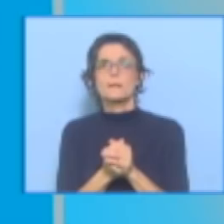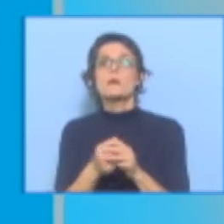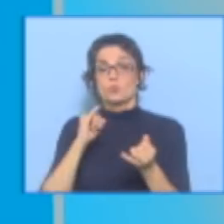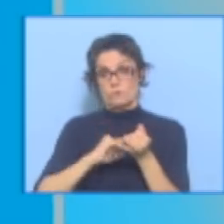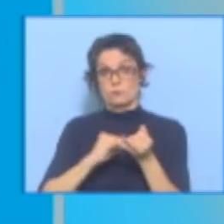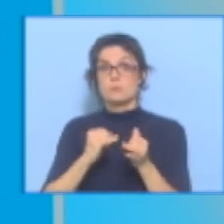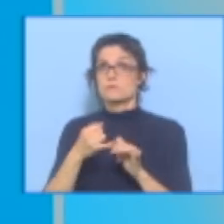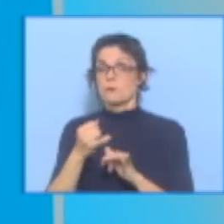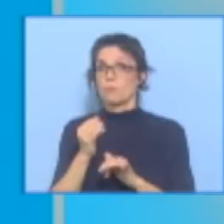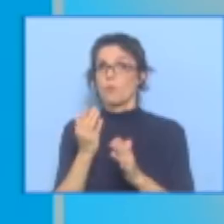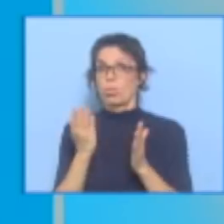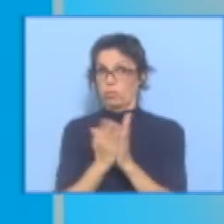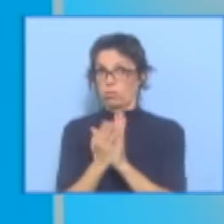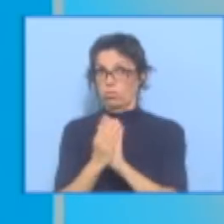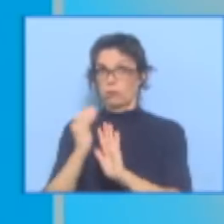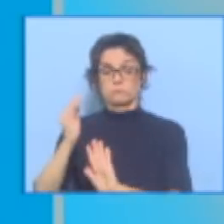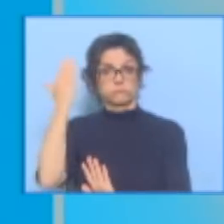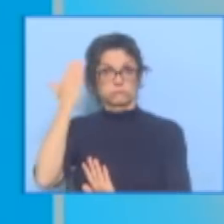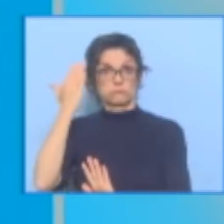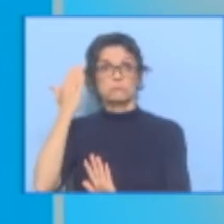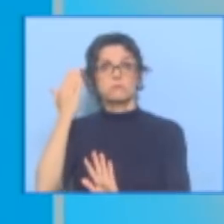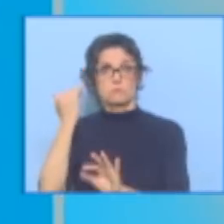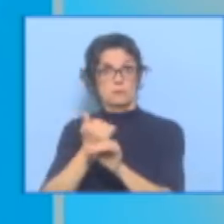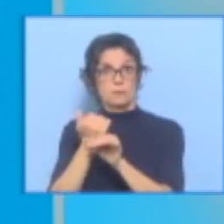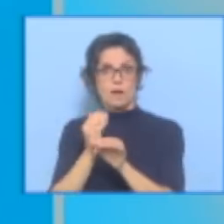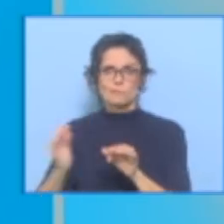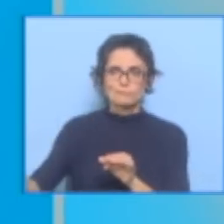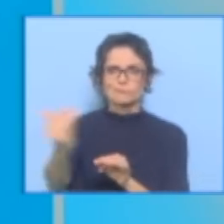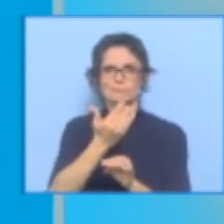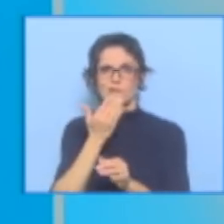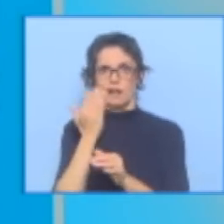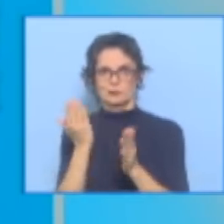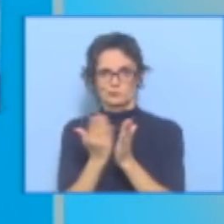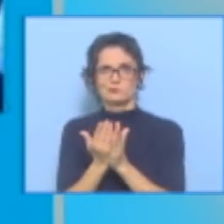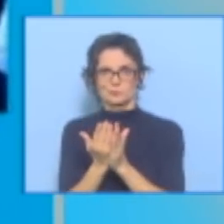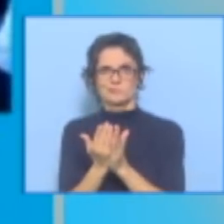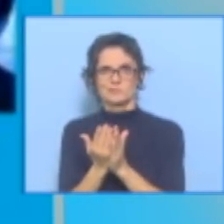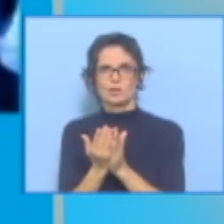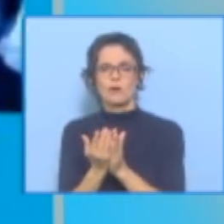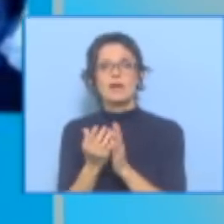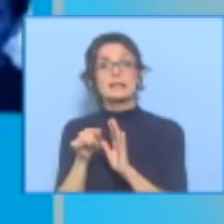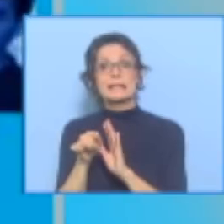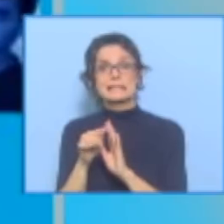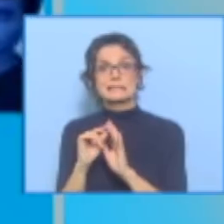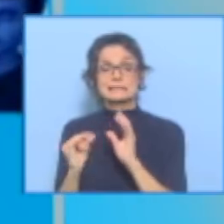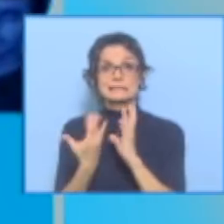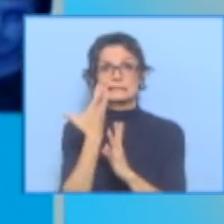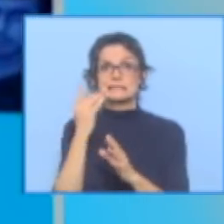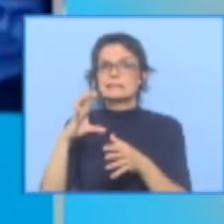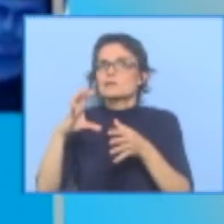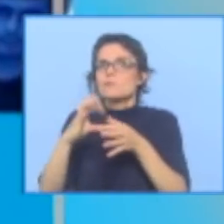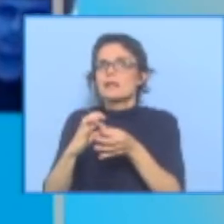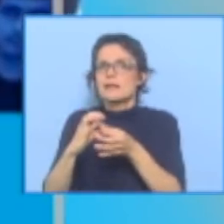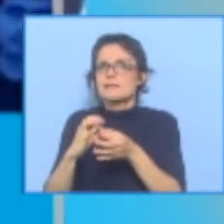Estudantes, acho que tem primeiro como função reunir todos os estudantes e criar, assim podemos dizer, uma maior ligação entre os